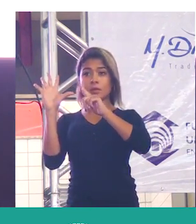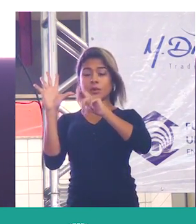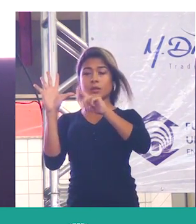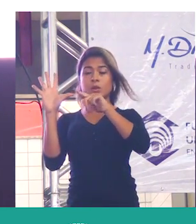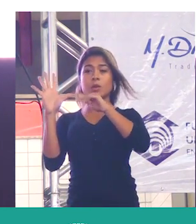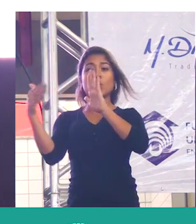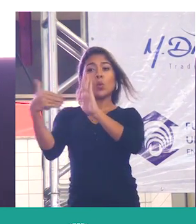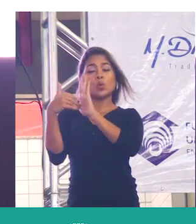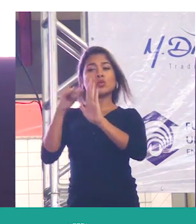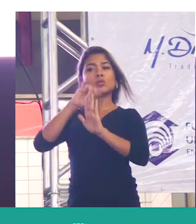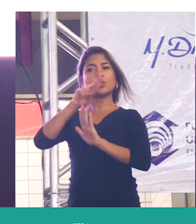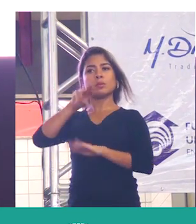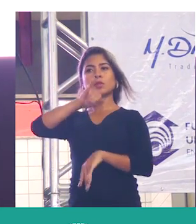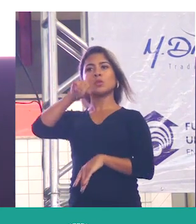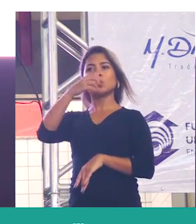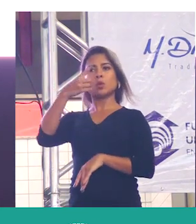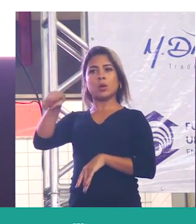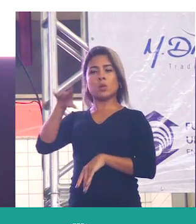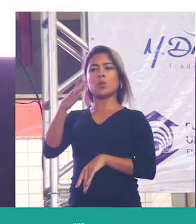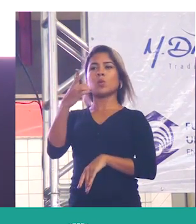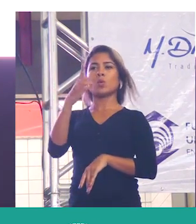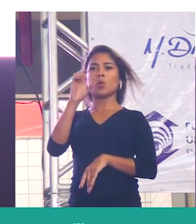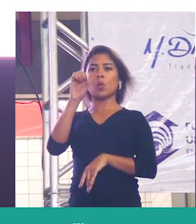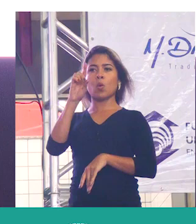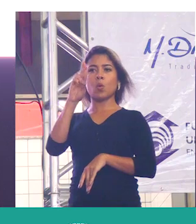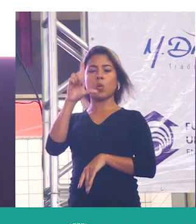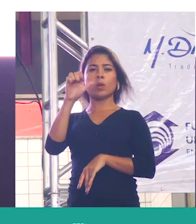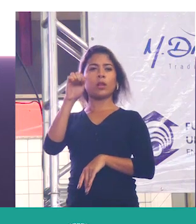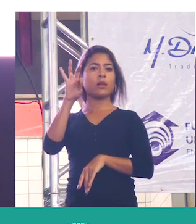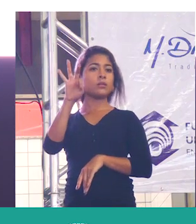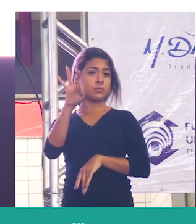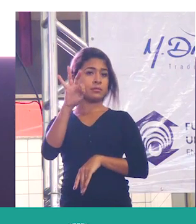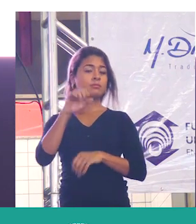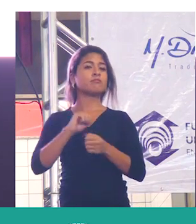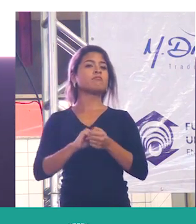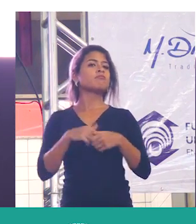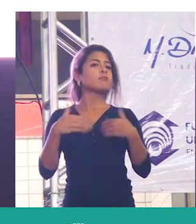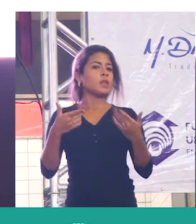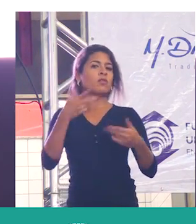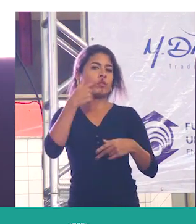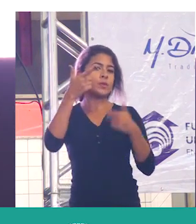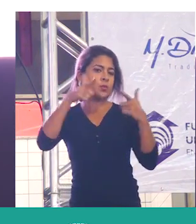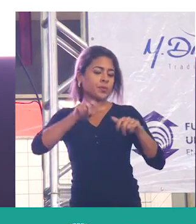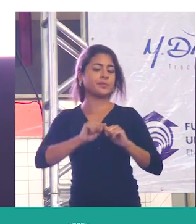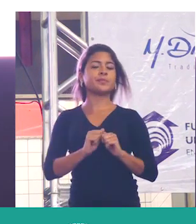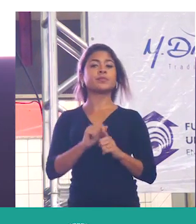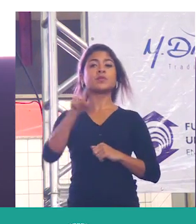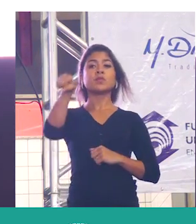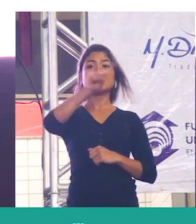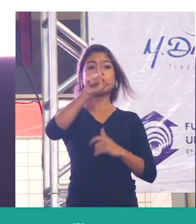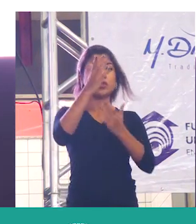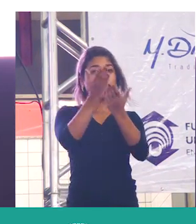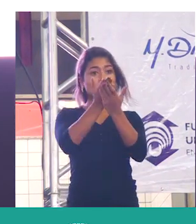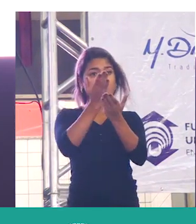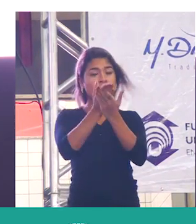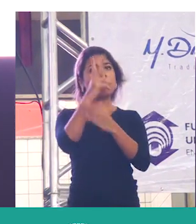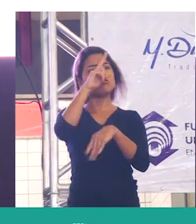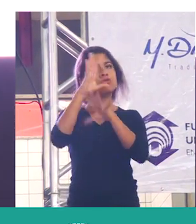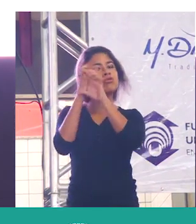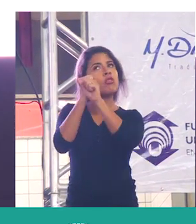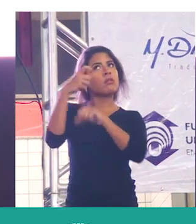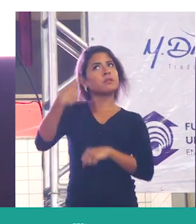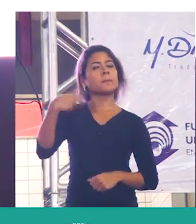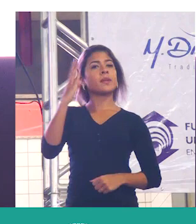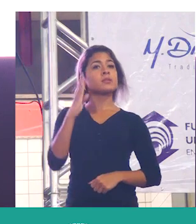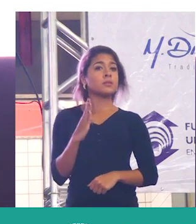governos. Então, pessoal, repetindo. Quando vocês estiverem estudando História do Brasil, para ser